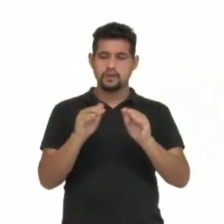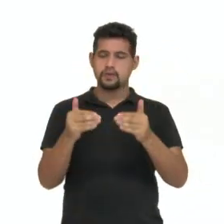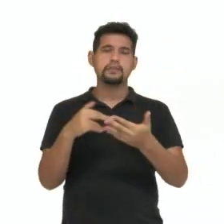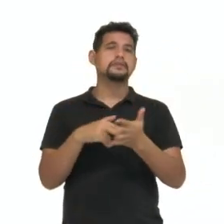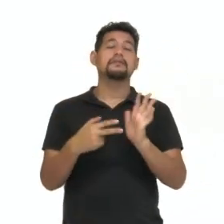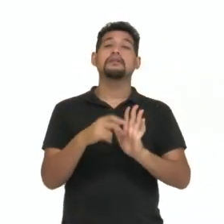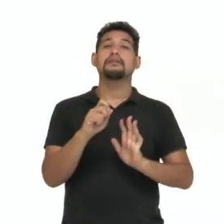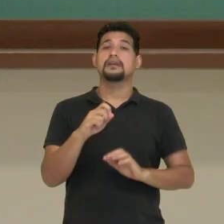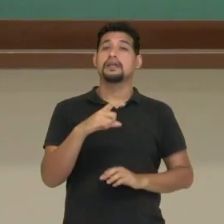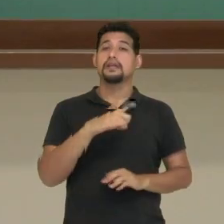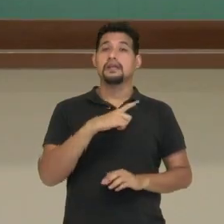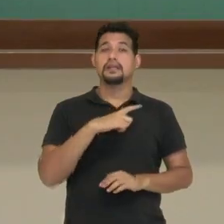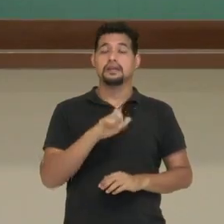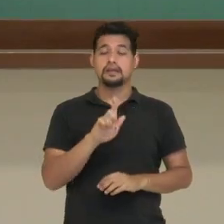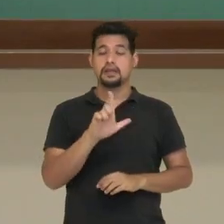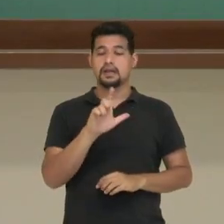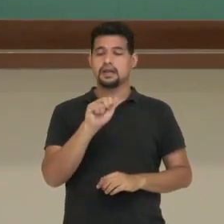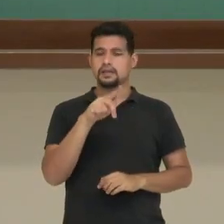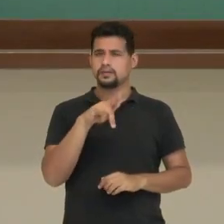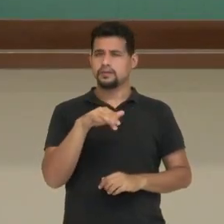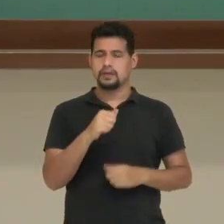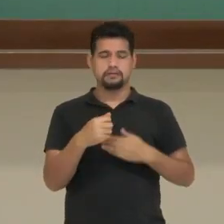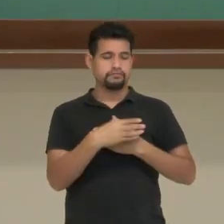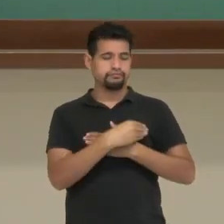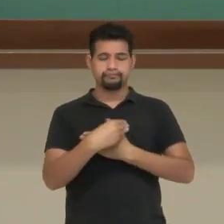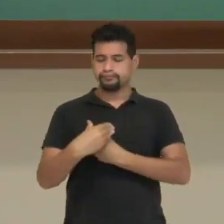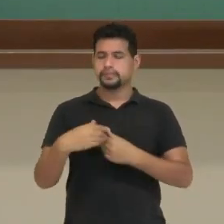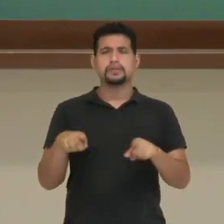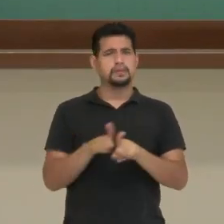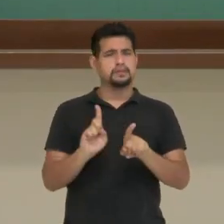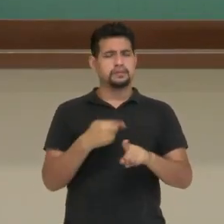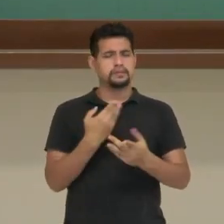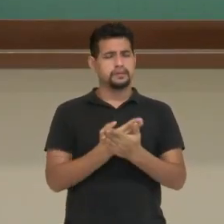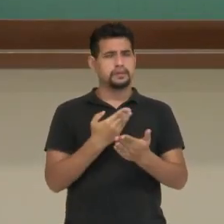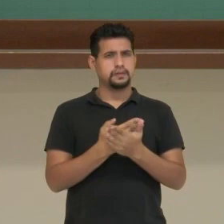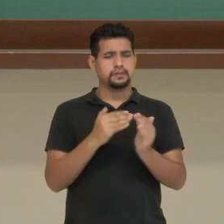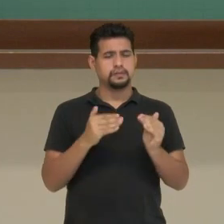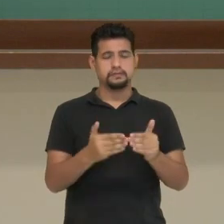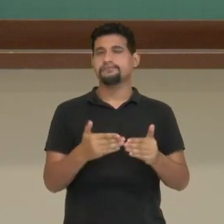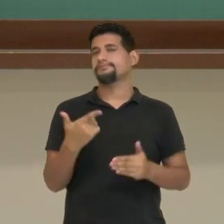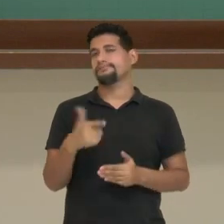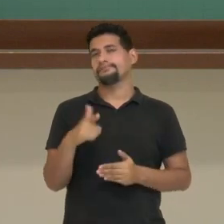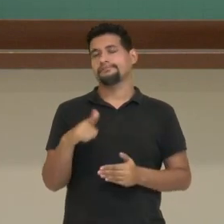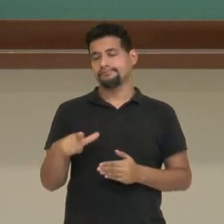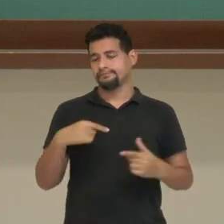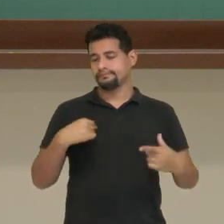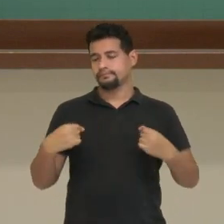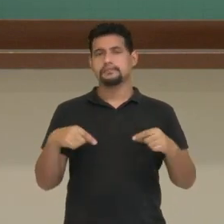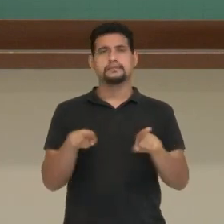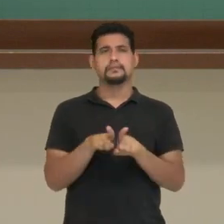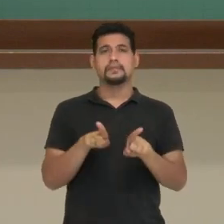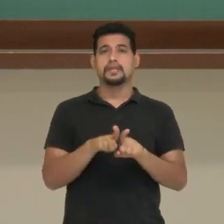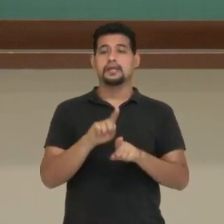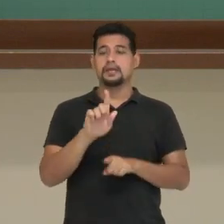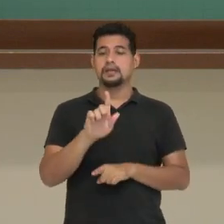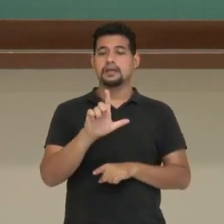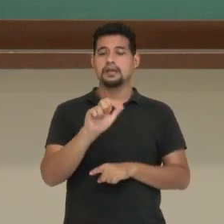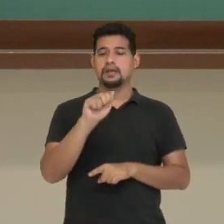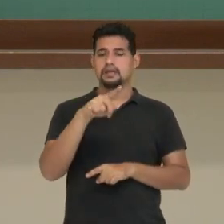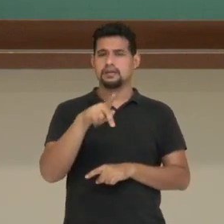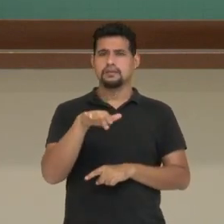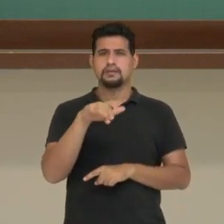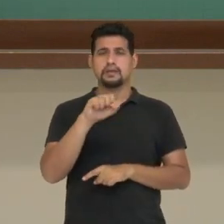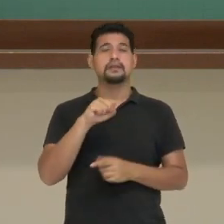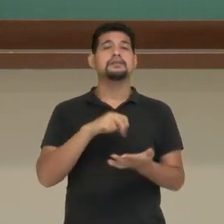é a presença da glândula mamária. Sim, outros grupos que estudamos até agora não tinham essa glândula mamária. A glândula mamária é